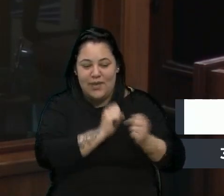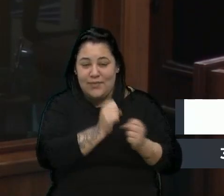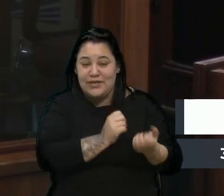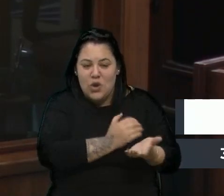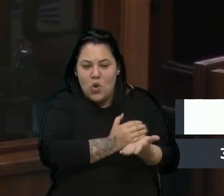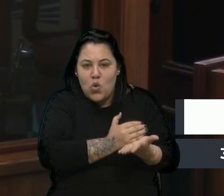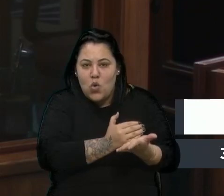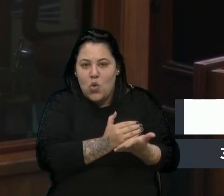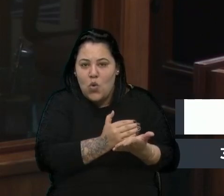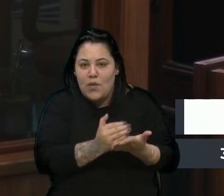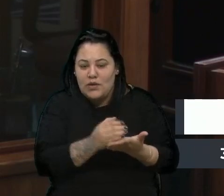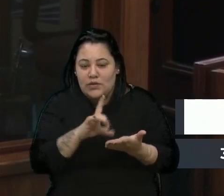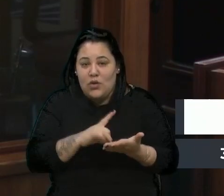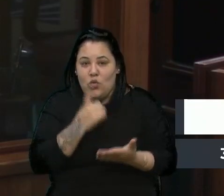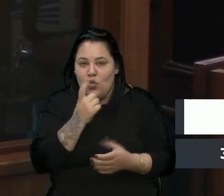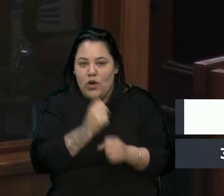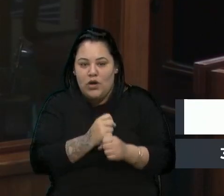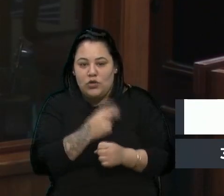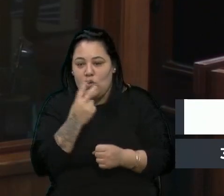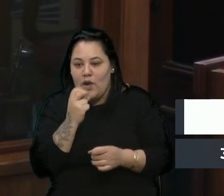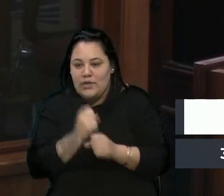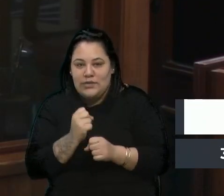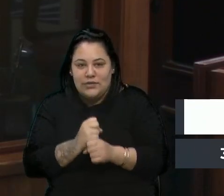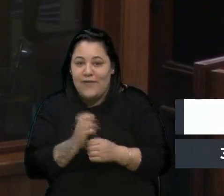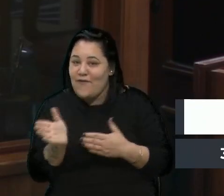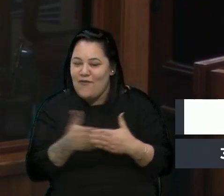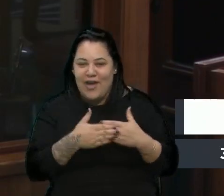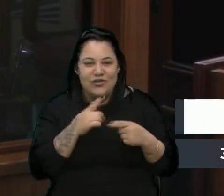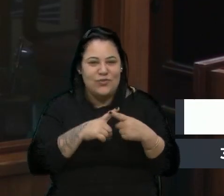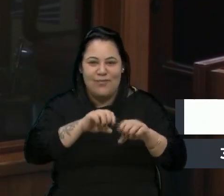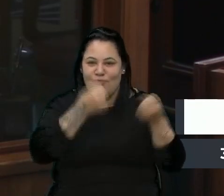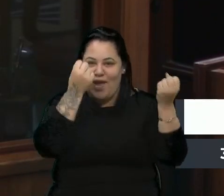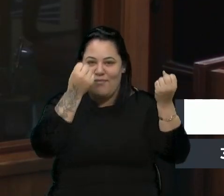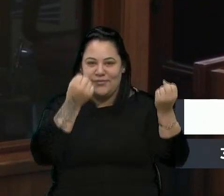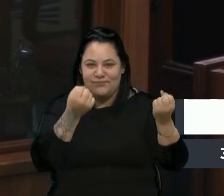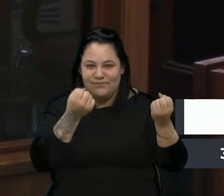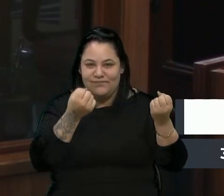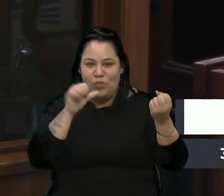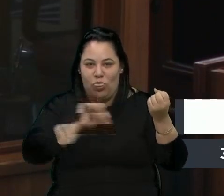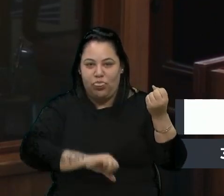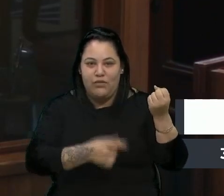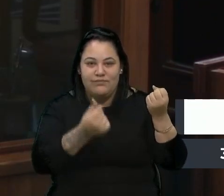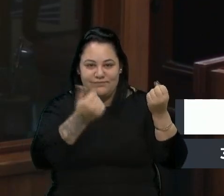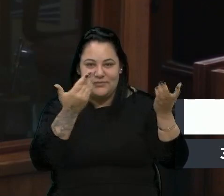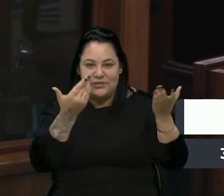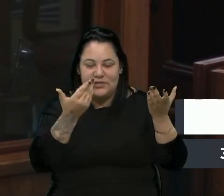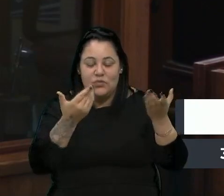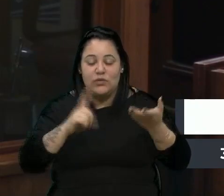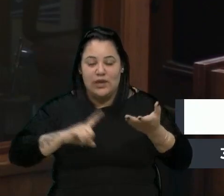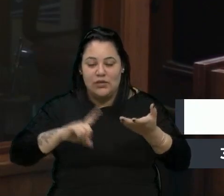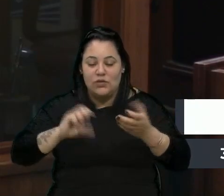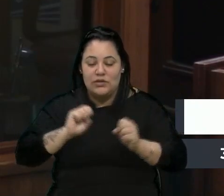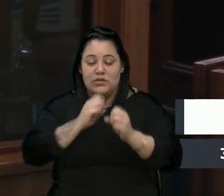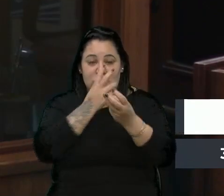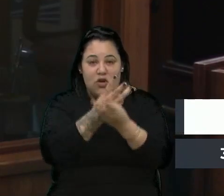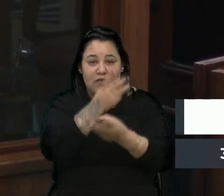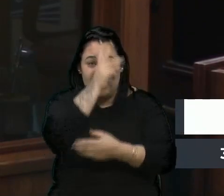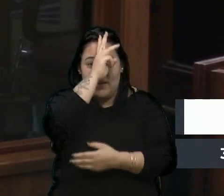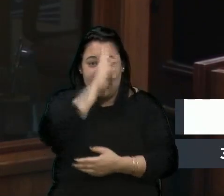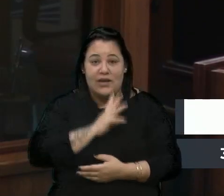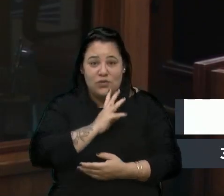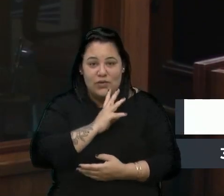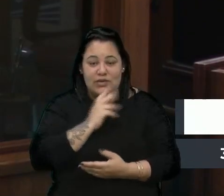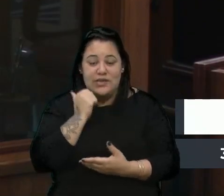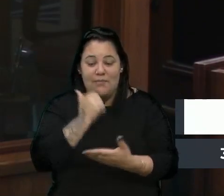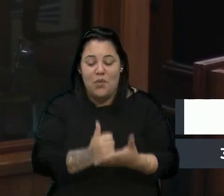começa, durar mais de 1 ano, 2 anos. A gente tem histórico sobre isso. Então, com esse suporte, esse software gratuito,